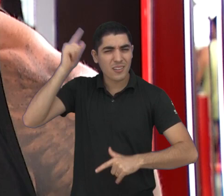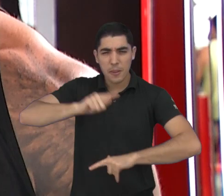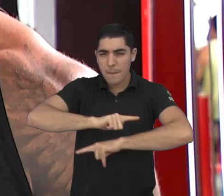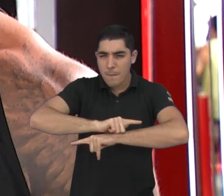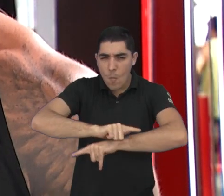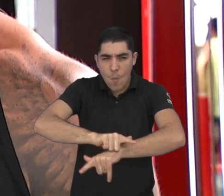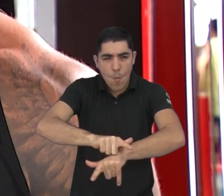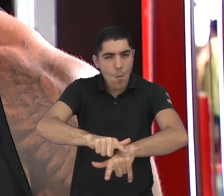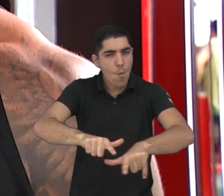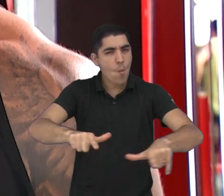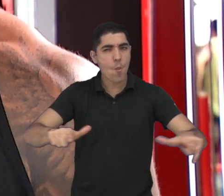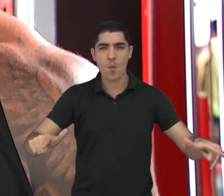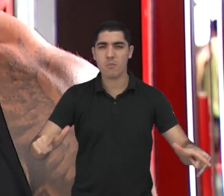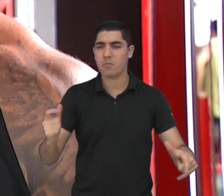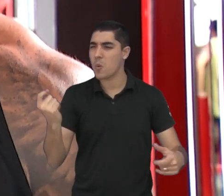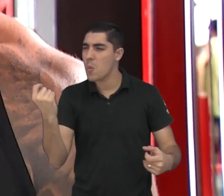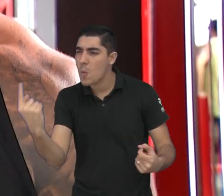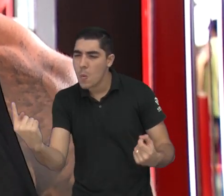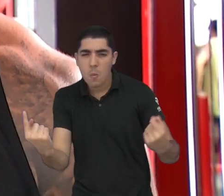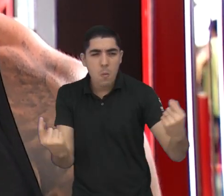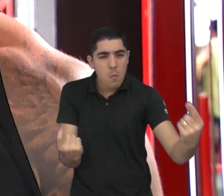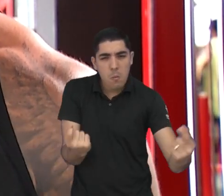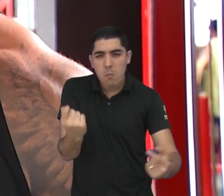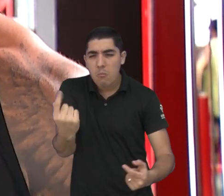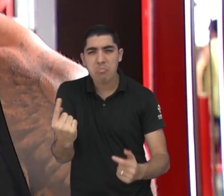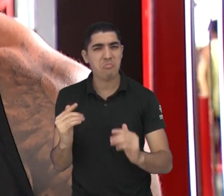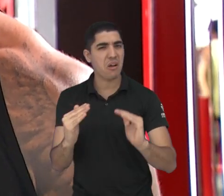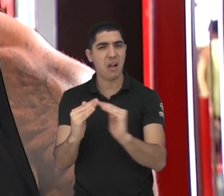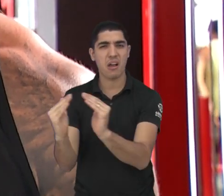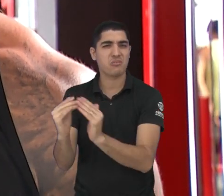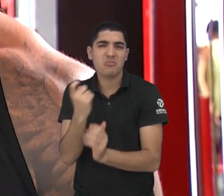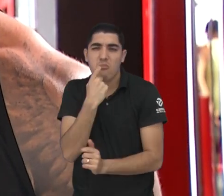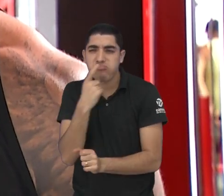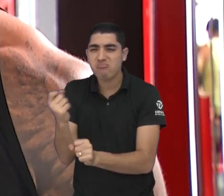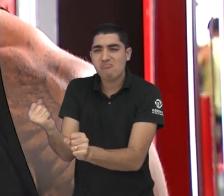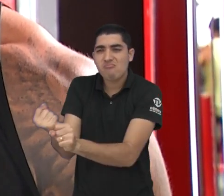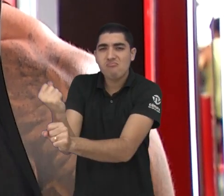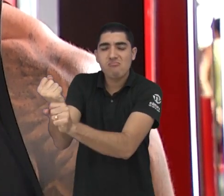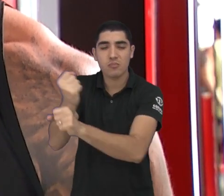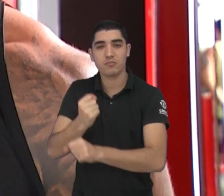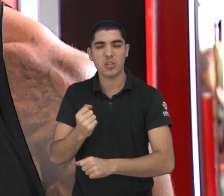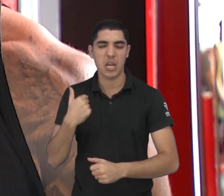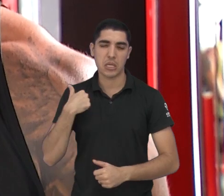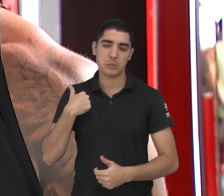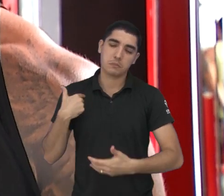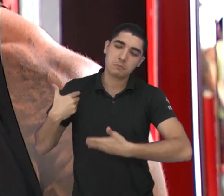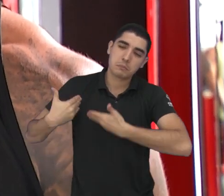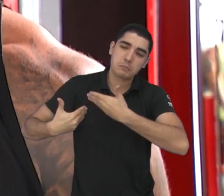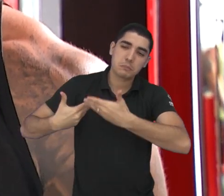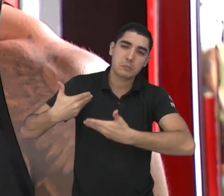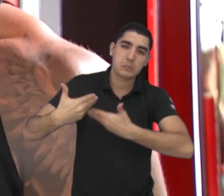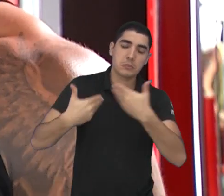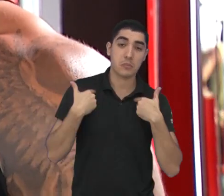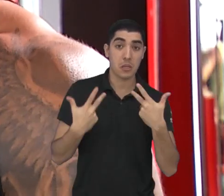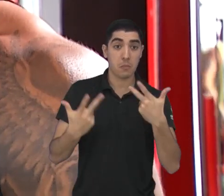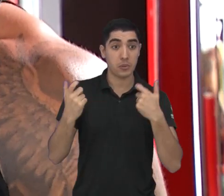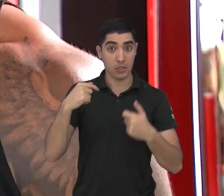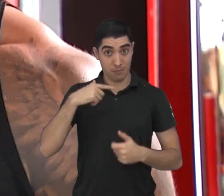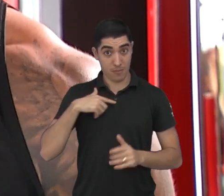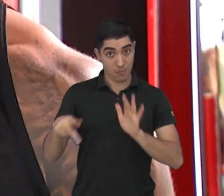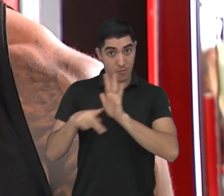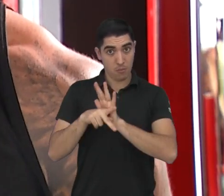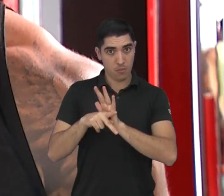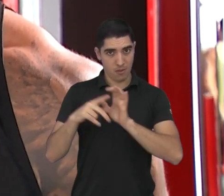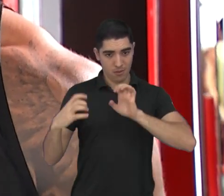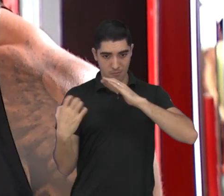tinha nada aqui ainda, algumas ou outras casas aí que estavam em construção. E com o decorrer do tempo, assim, junto com o